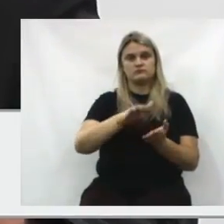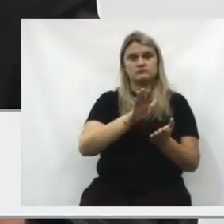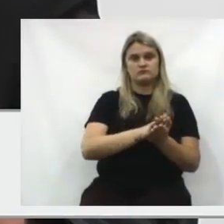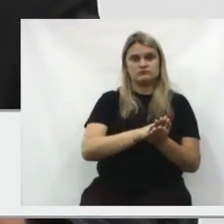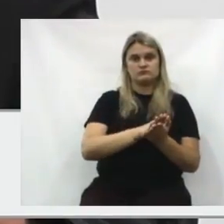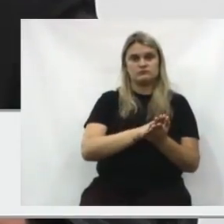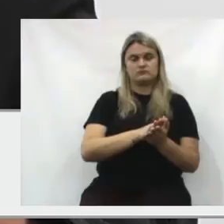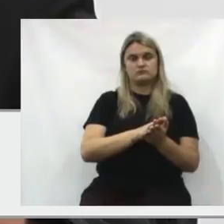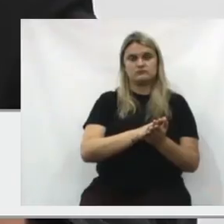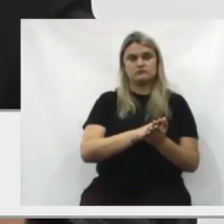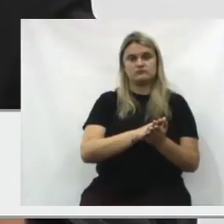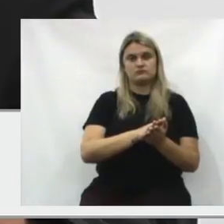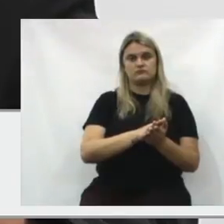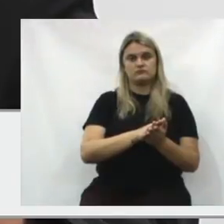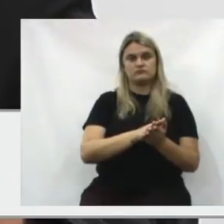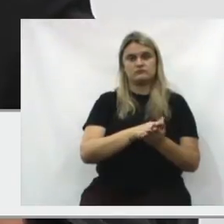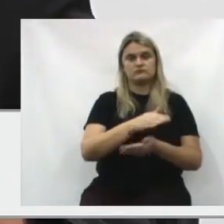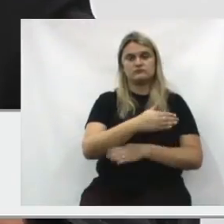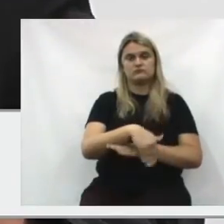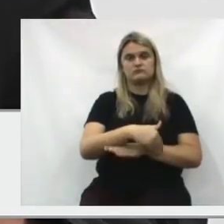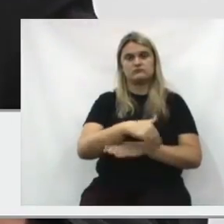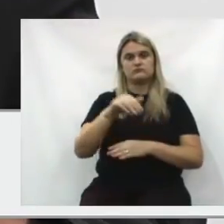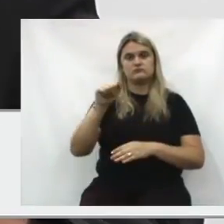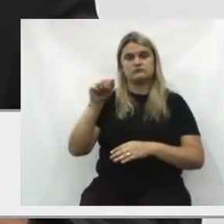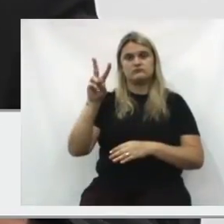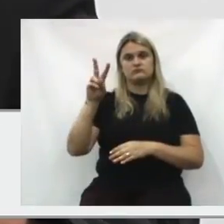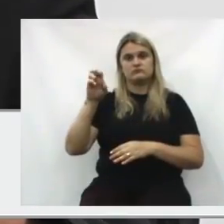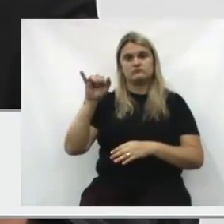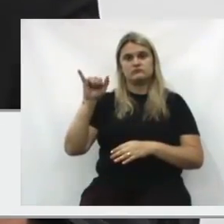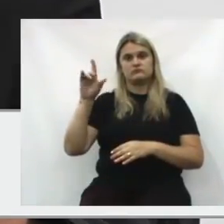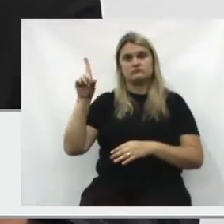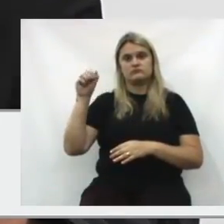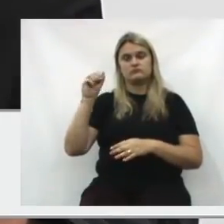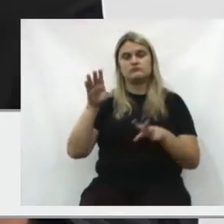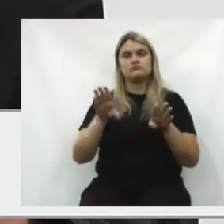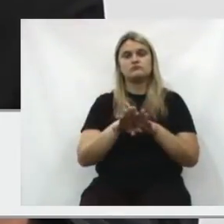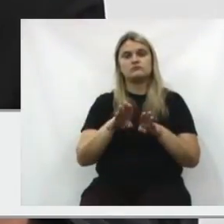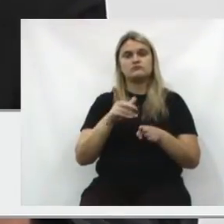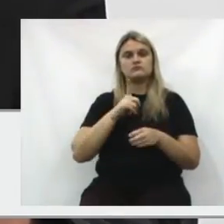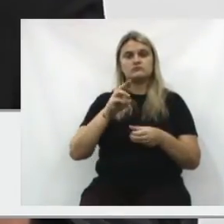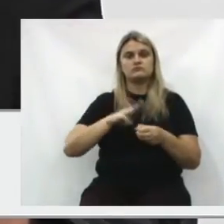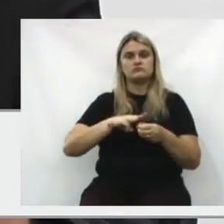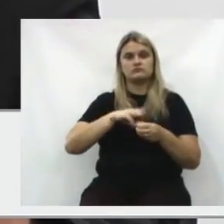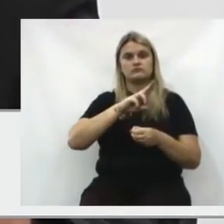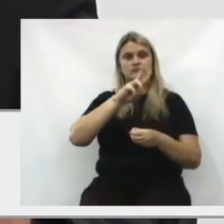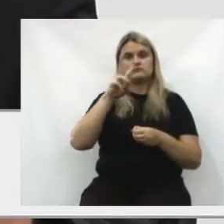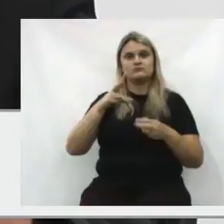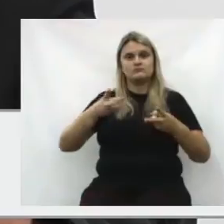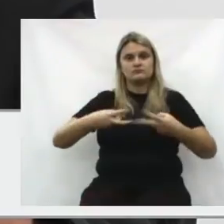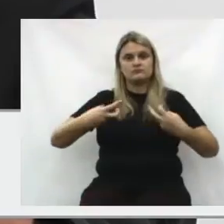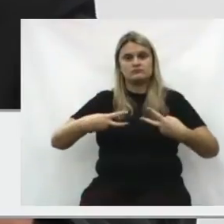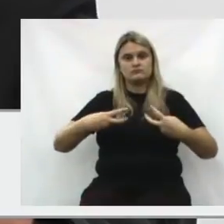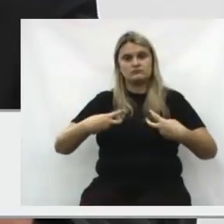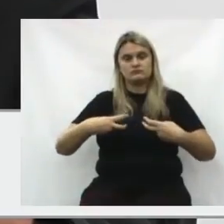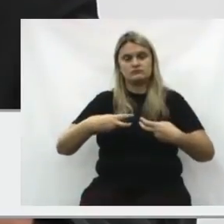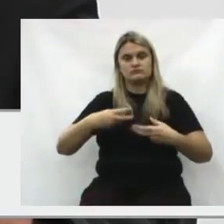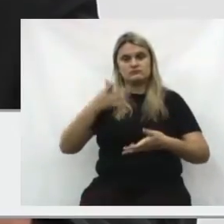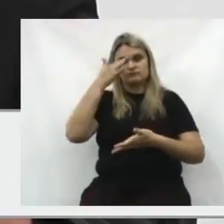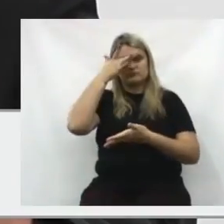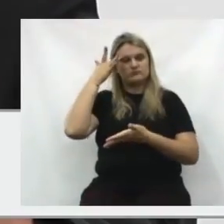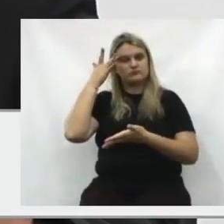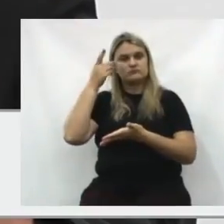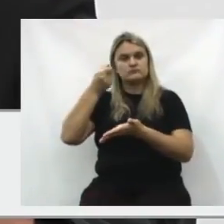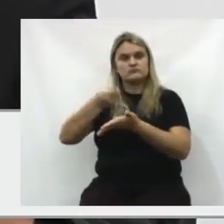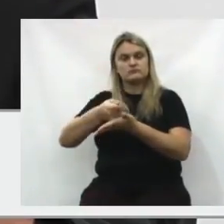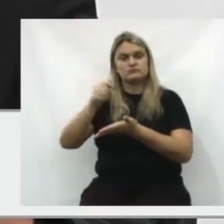Estadual multando sobre infrações na Avenida Manoel Ribas, e temos o município de Nova Vitória